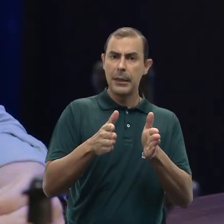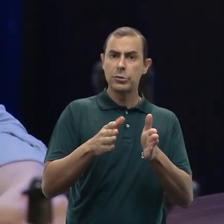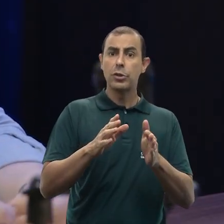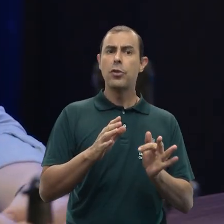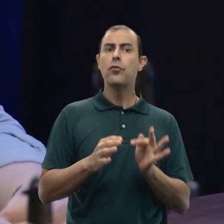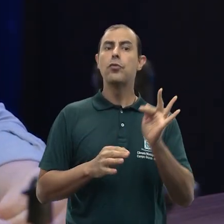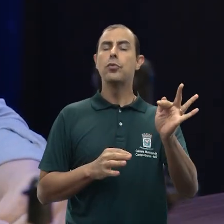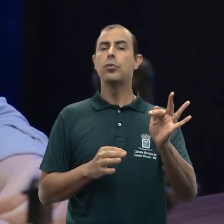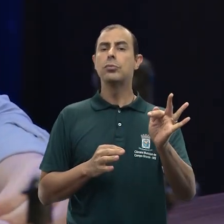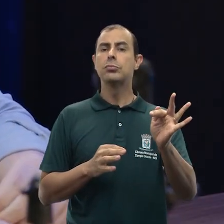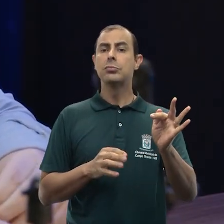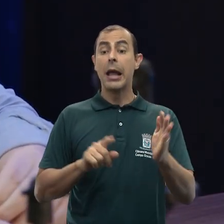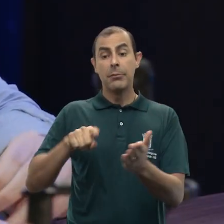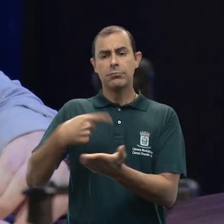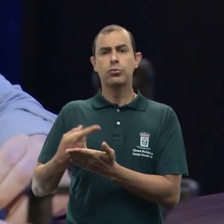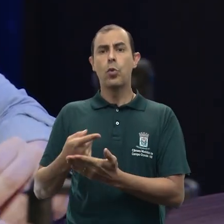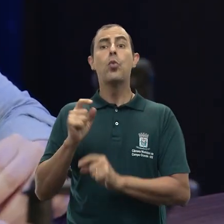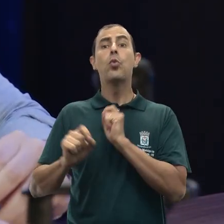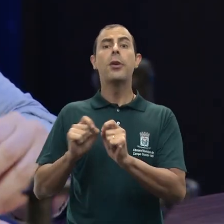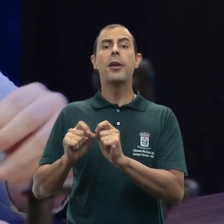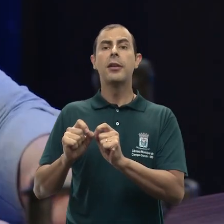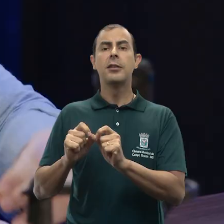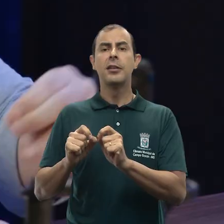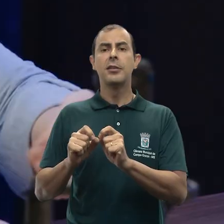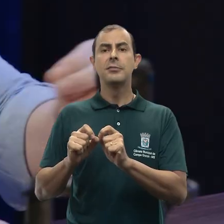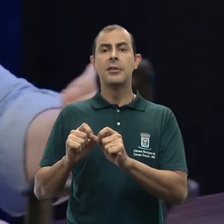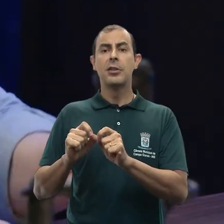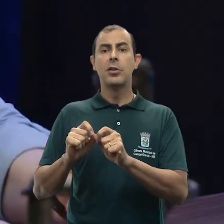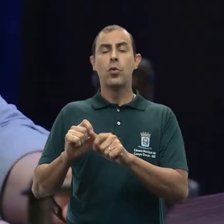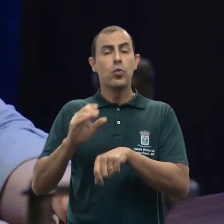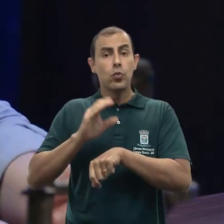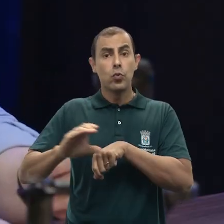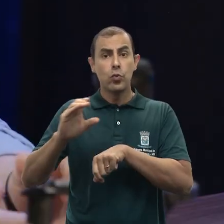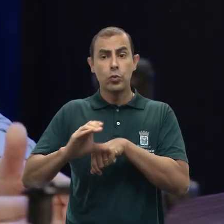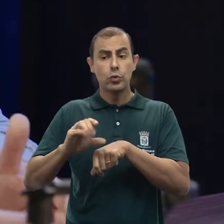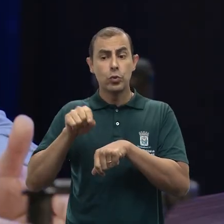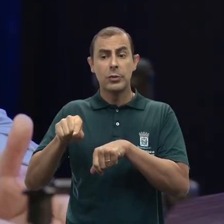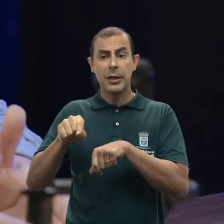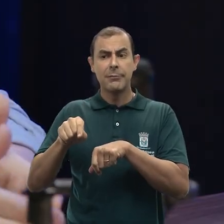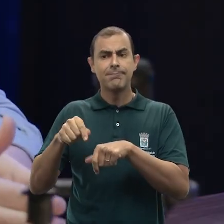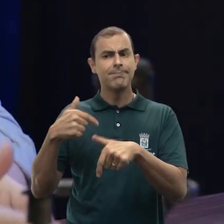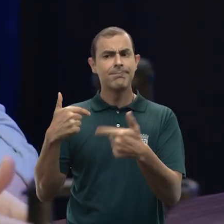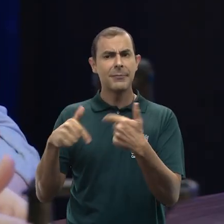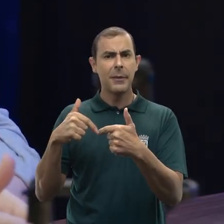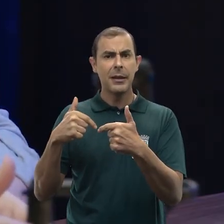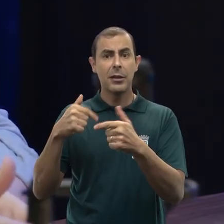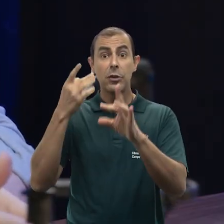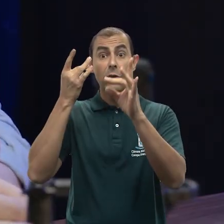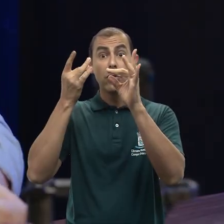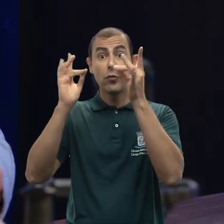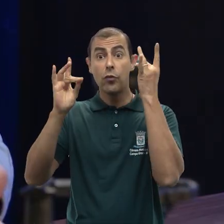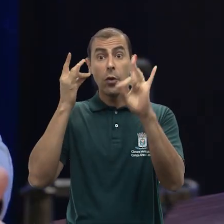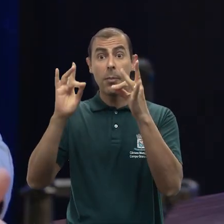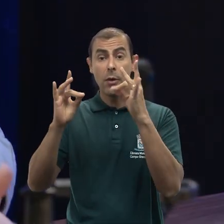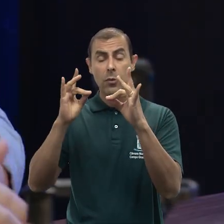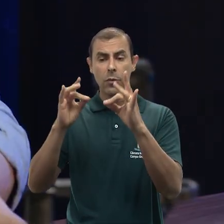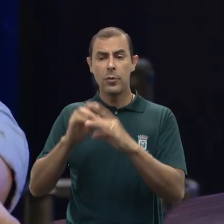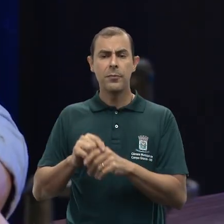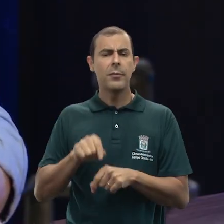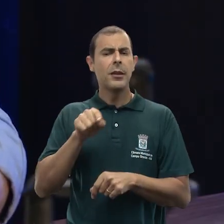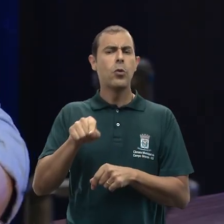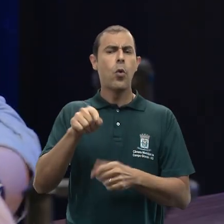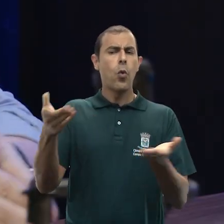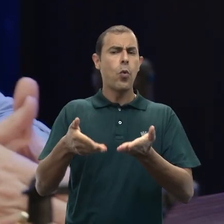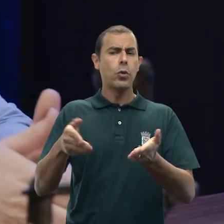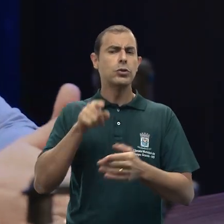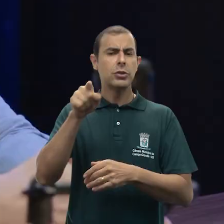trabalhar qualificação em atividades de educação não formal. O que o mercado de trabalho demanda e o